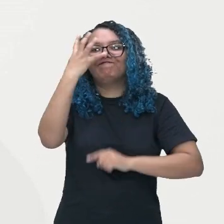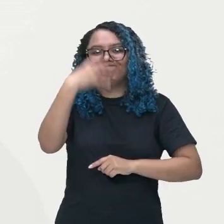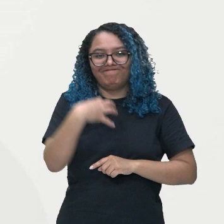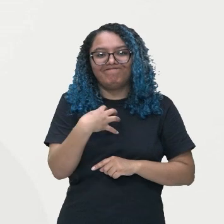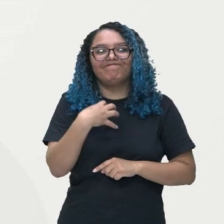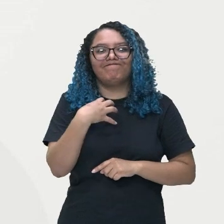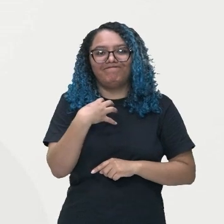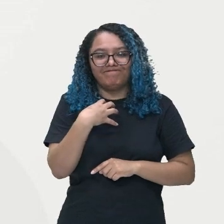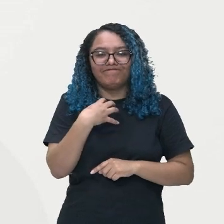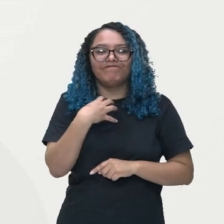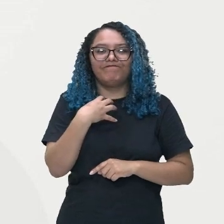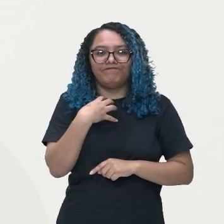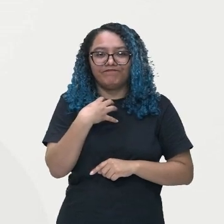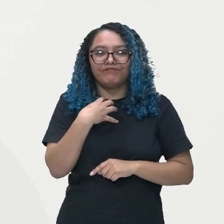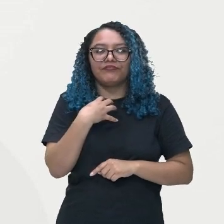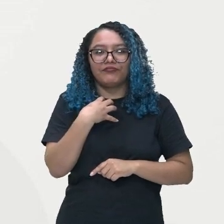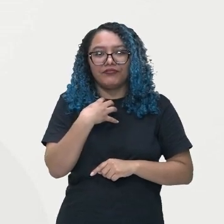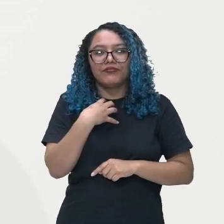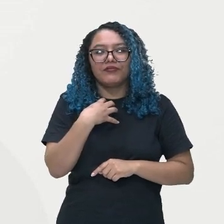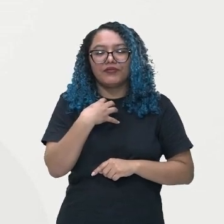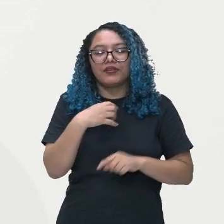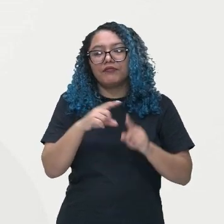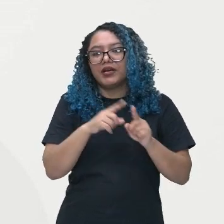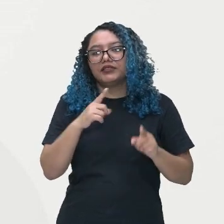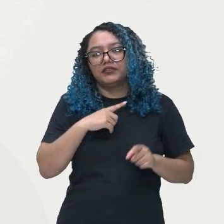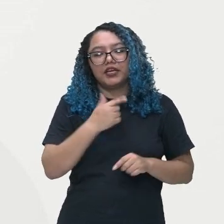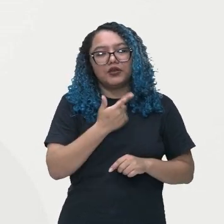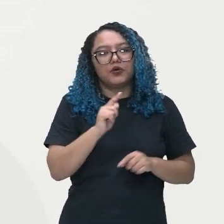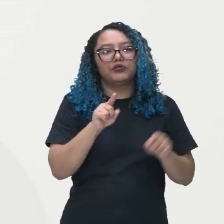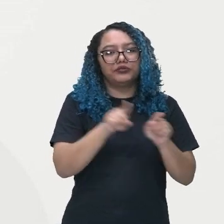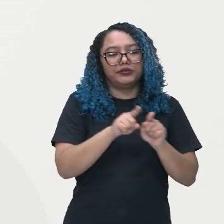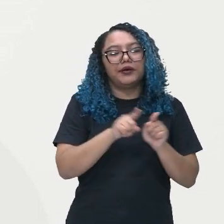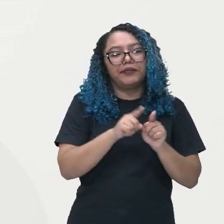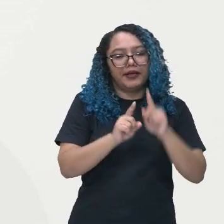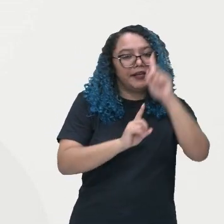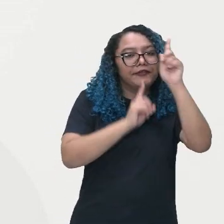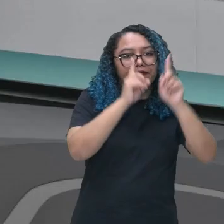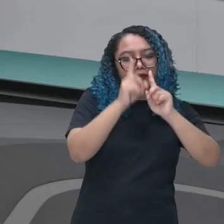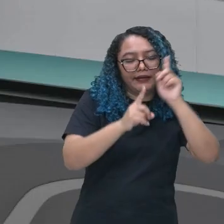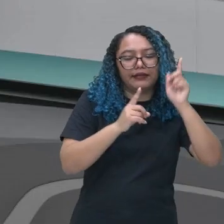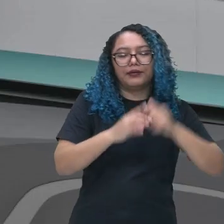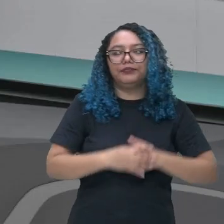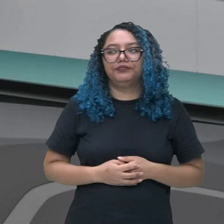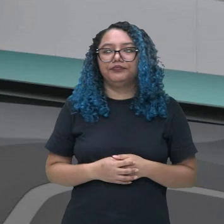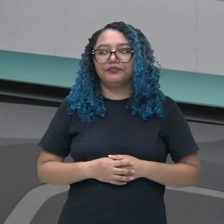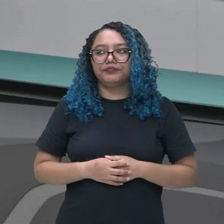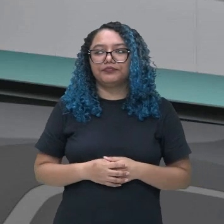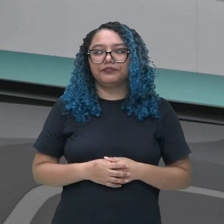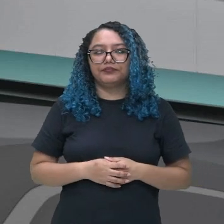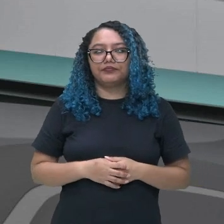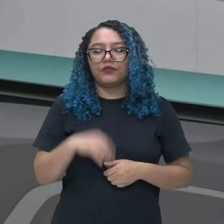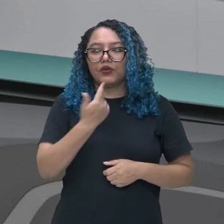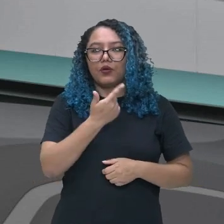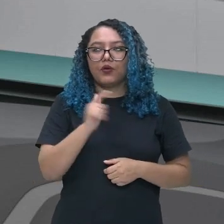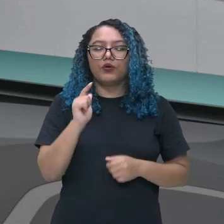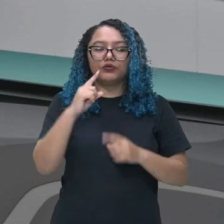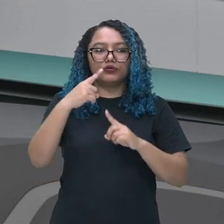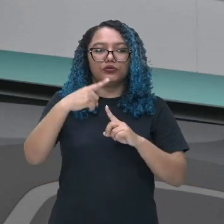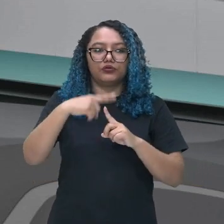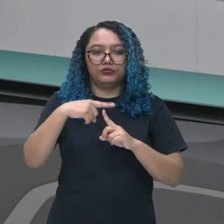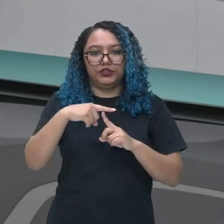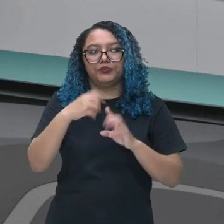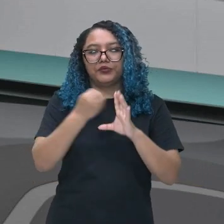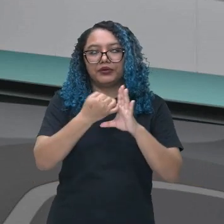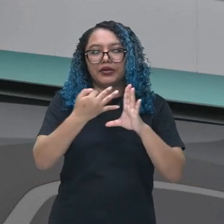geralmente é muito sério, mas tem os outros que vão lá e estragam tudo, tá bom? Vamos ver outro tipo de